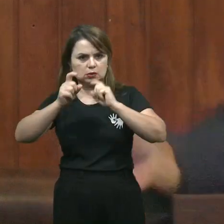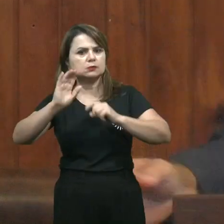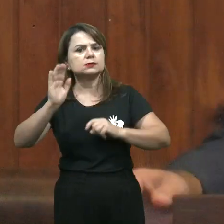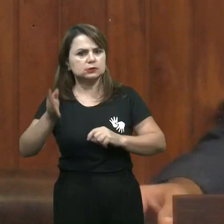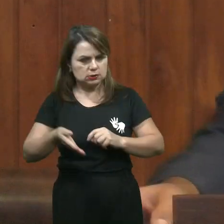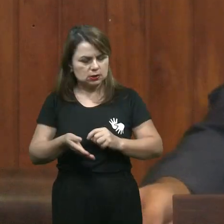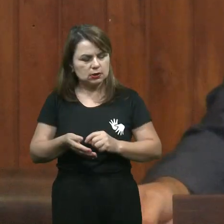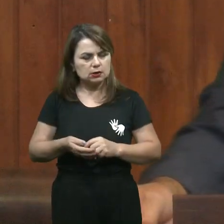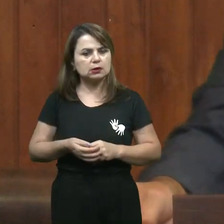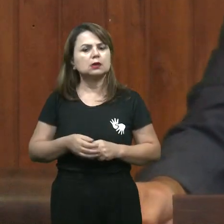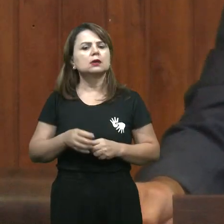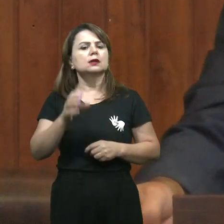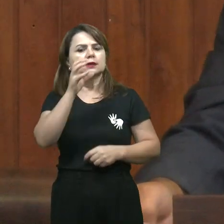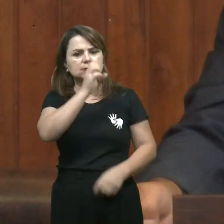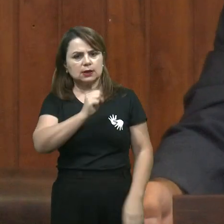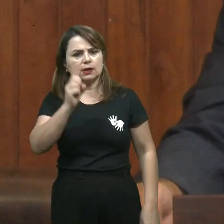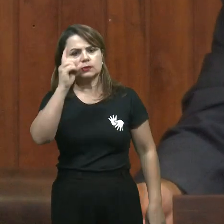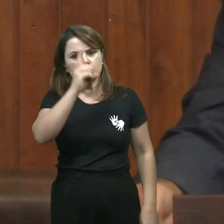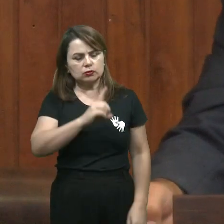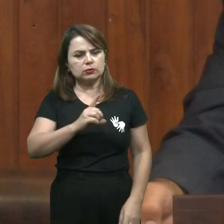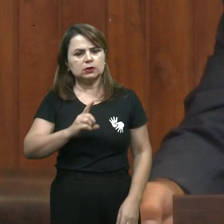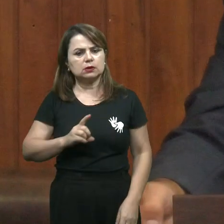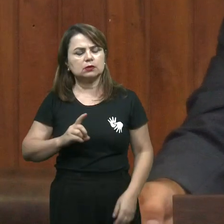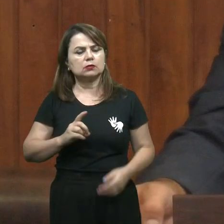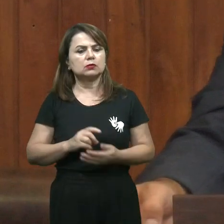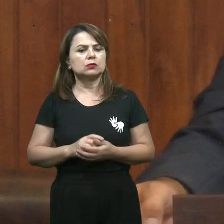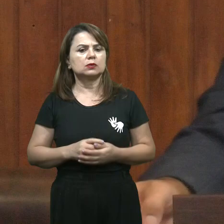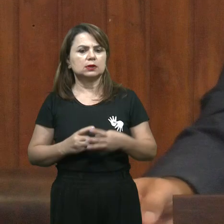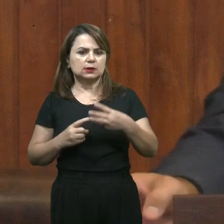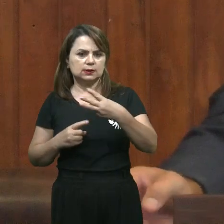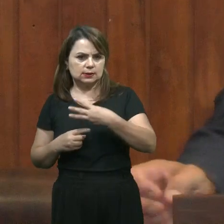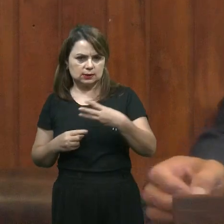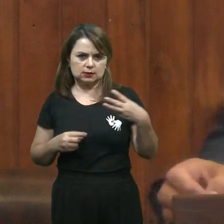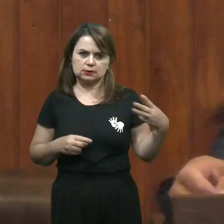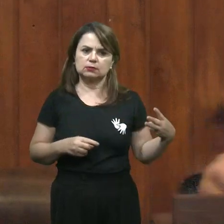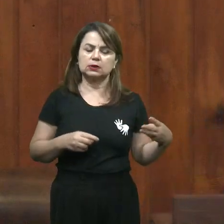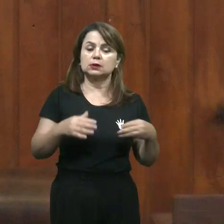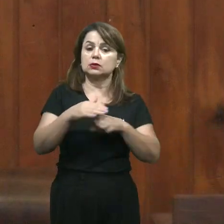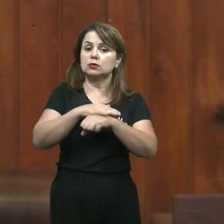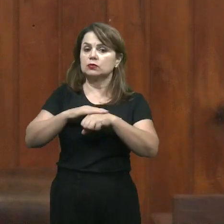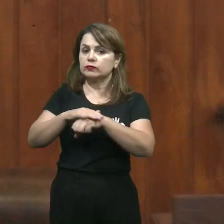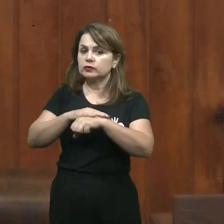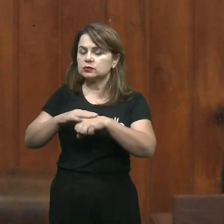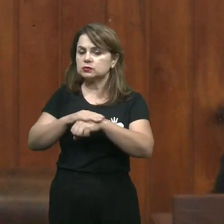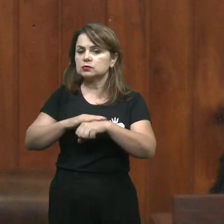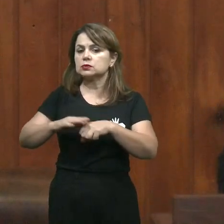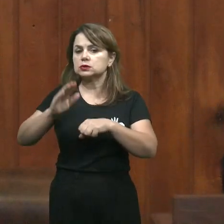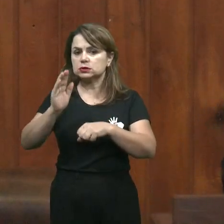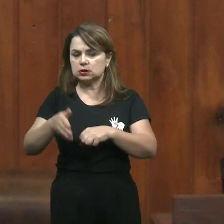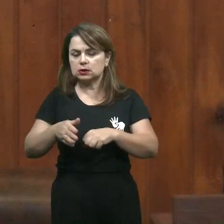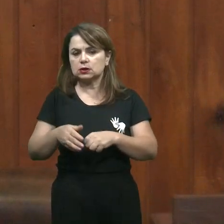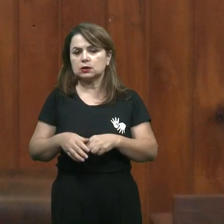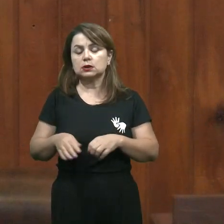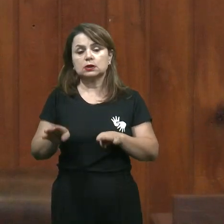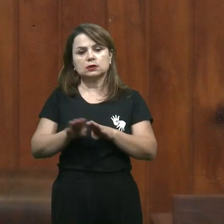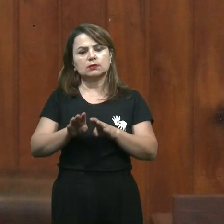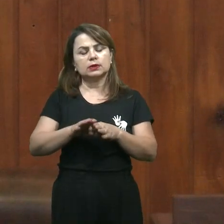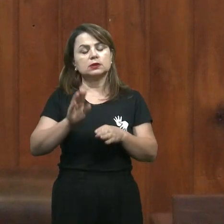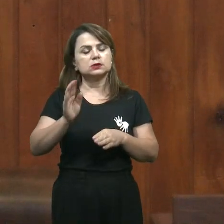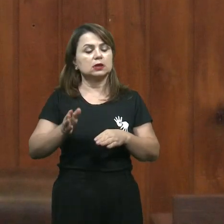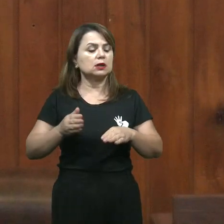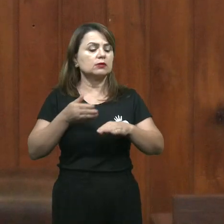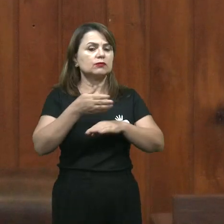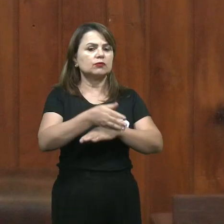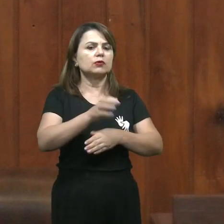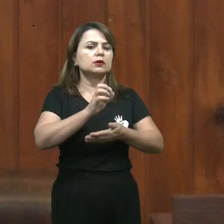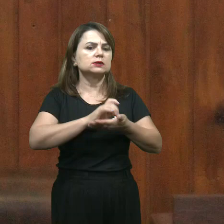finais de semana. Conversamos aqui com a administração, falamos com a Secretaria de Obras e pedimos